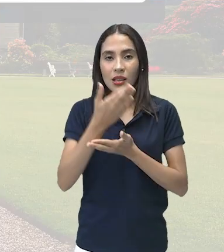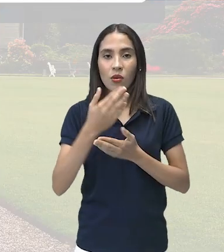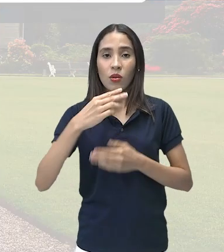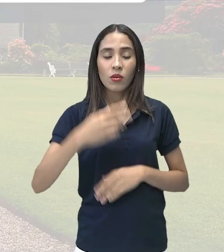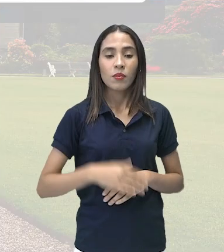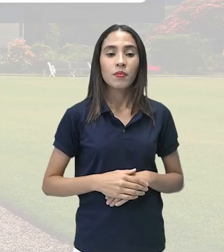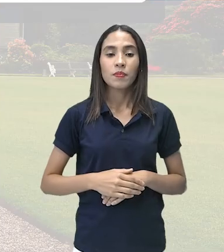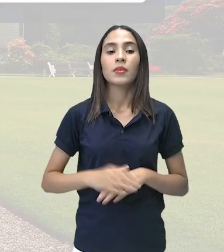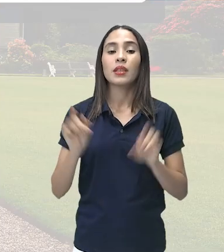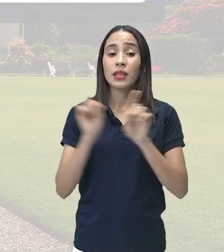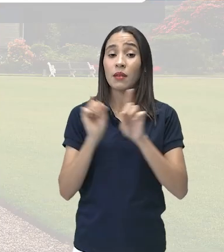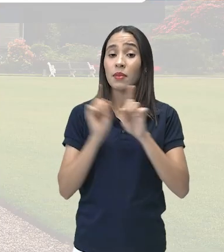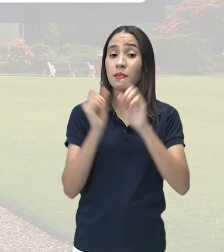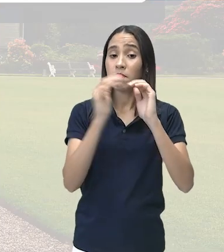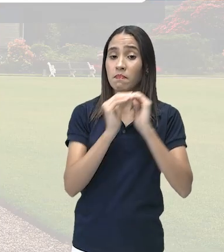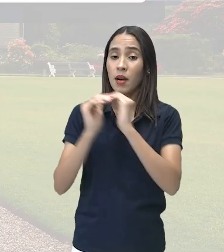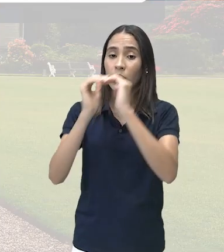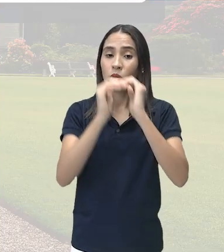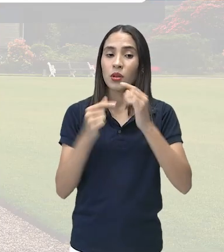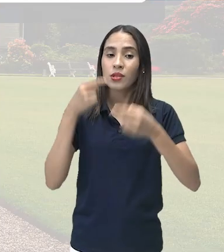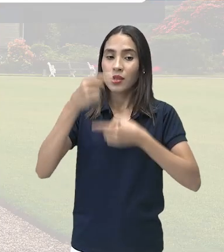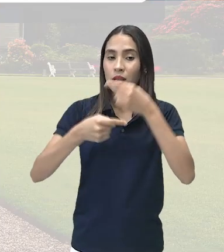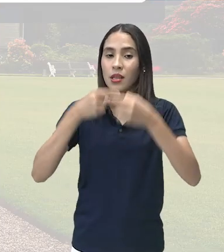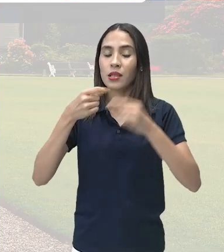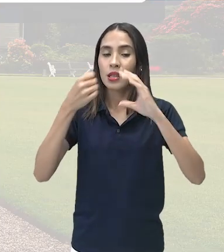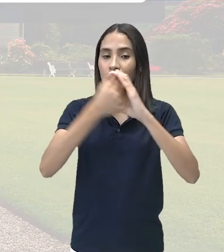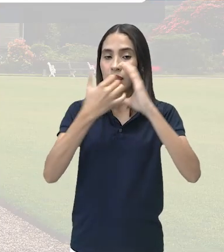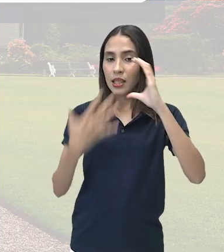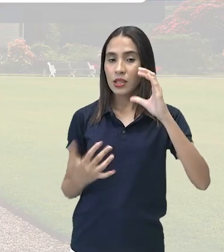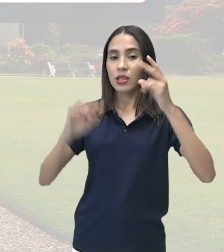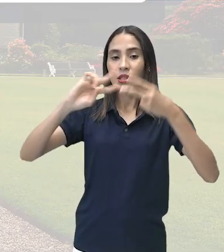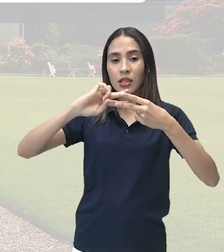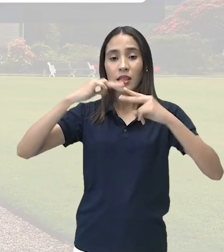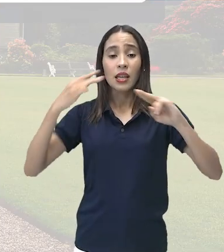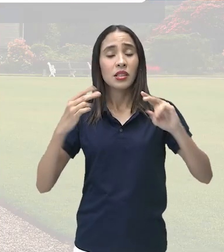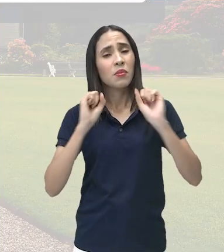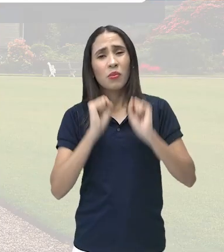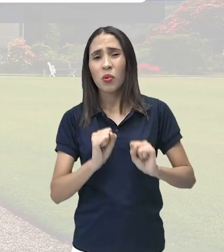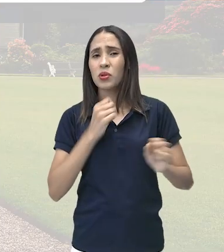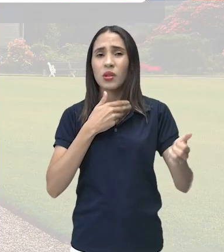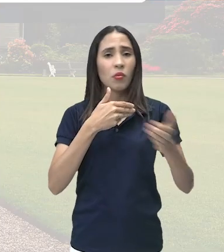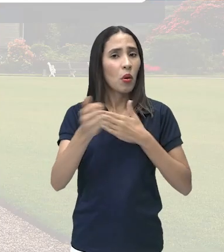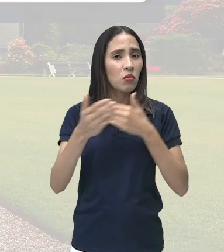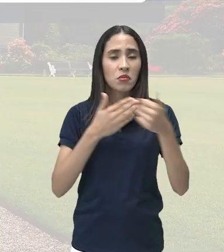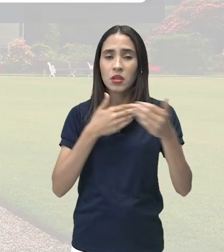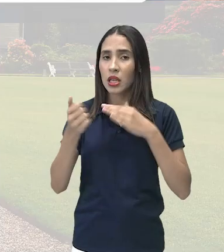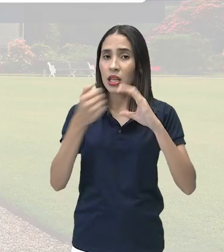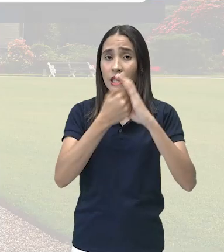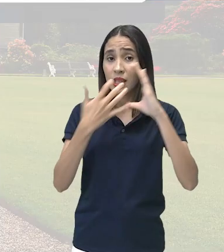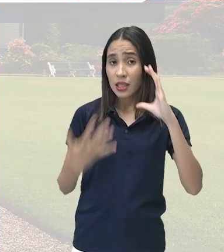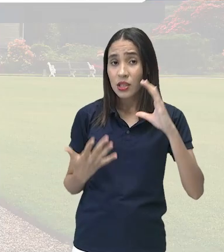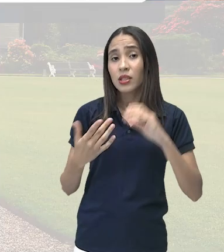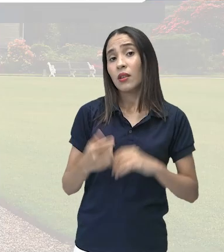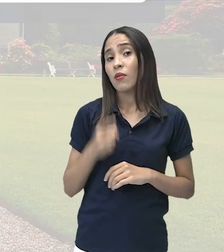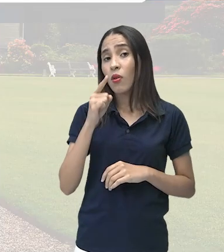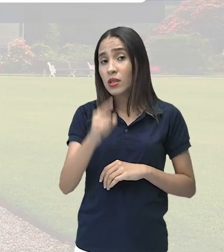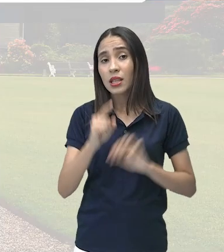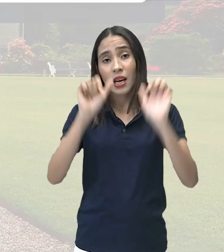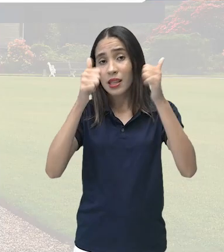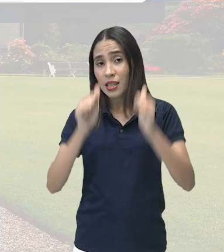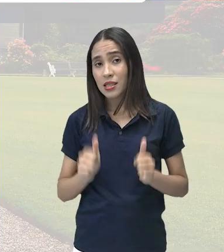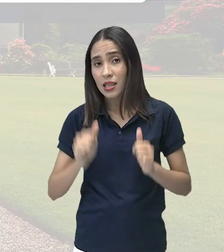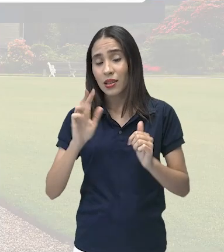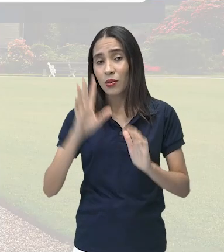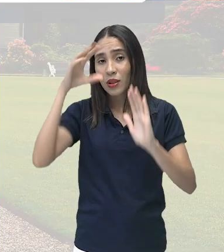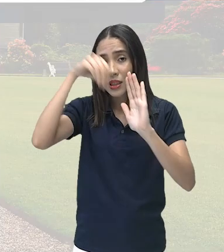de parentesco e os padrões de herança de uma característica genética, pode ser qualquer característica que nós